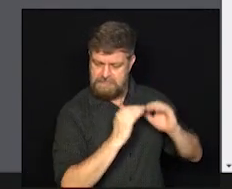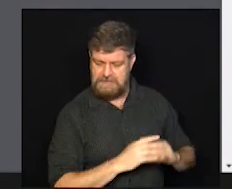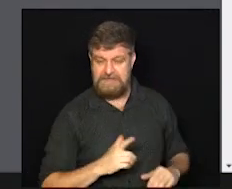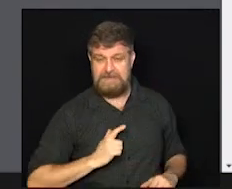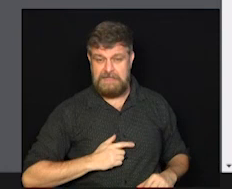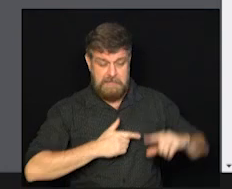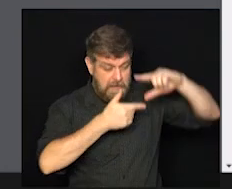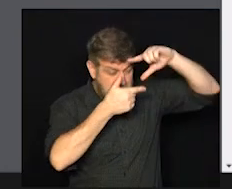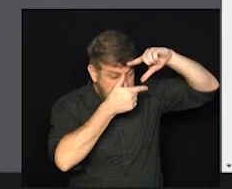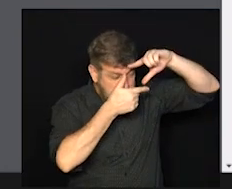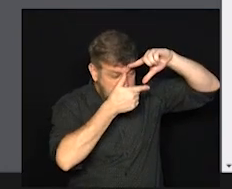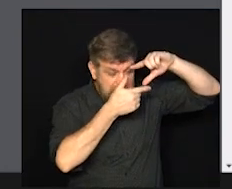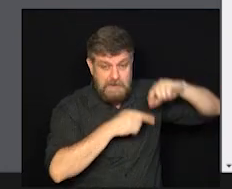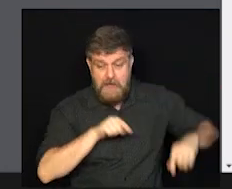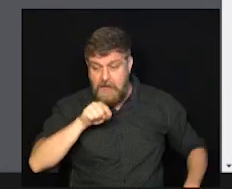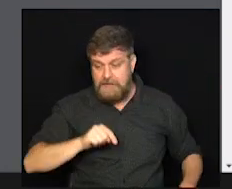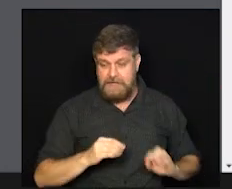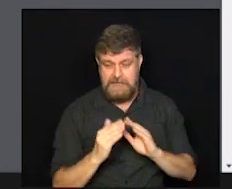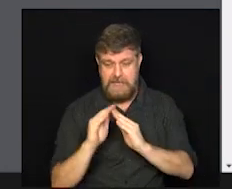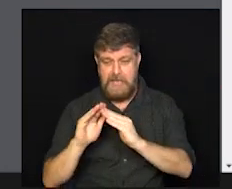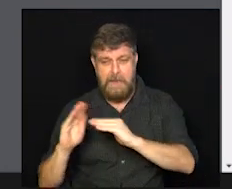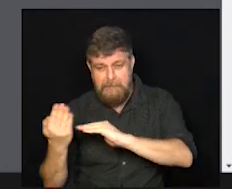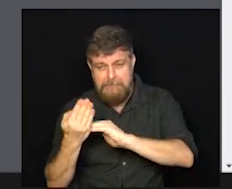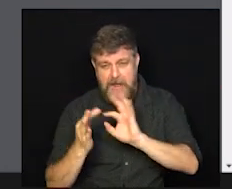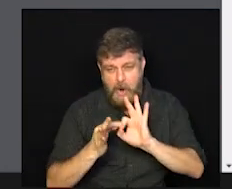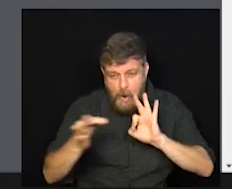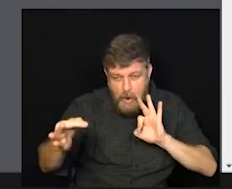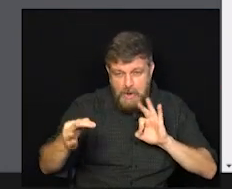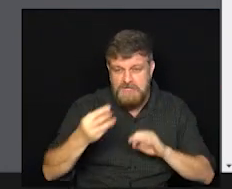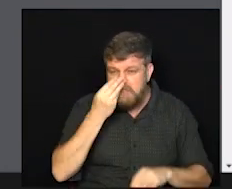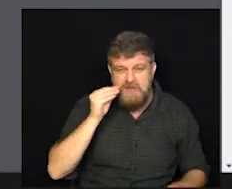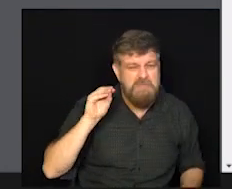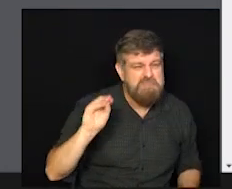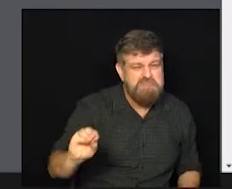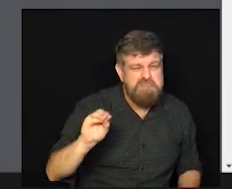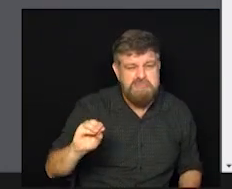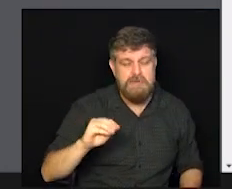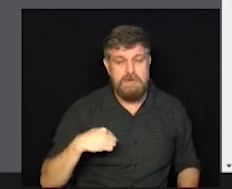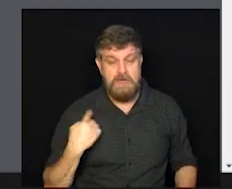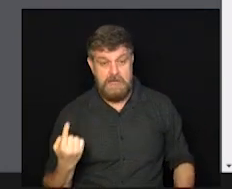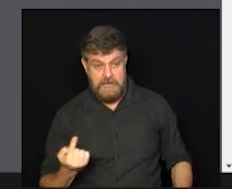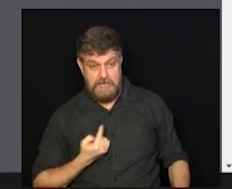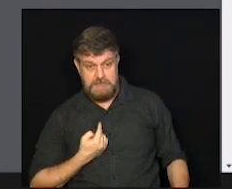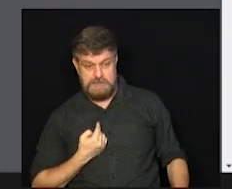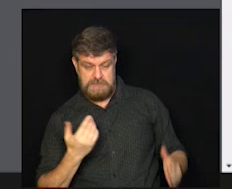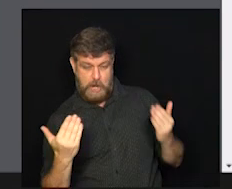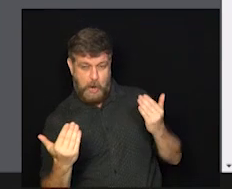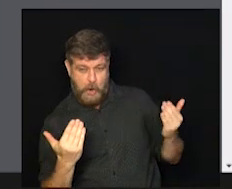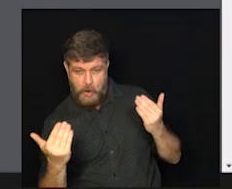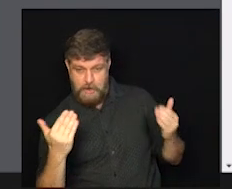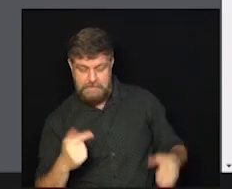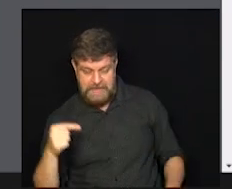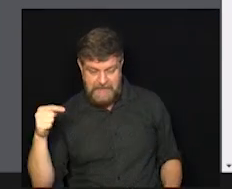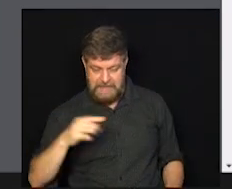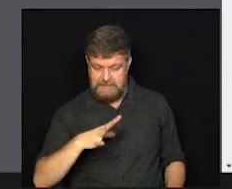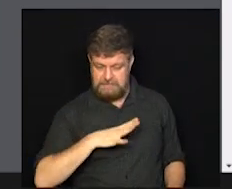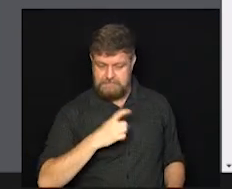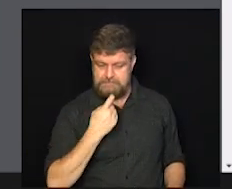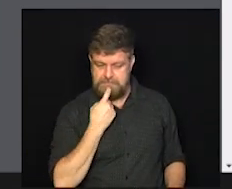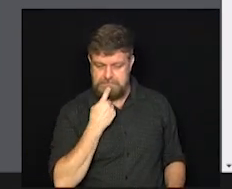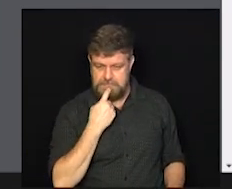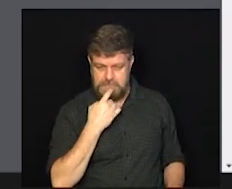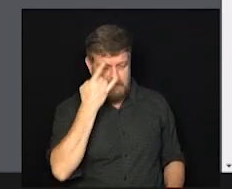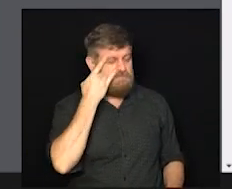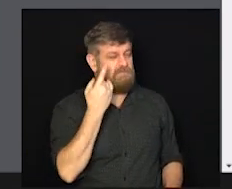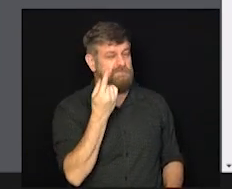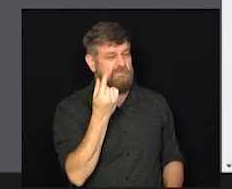uma mentalidade descartável e exclusória. Ilusão nossa, querer associar isso com o Barão do Café. O Barão do Café pensa no seu café. Ele